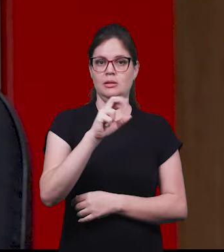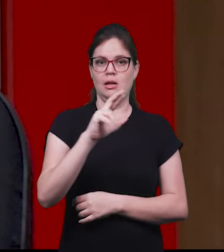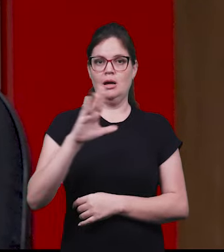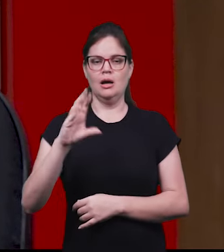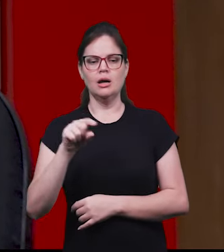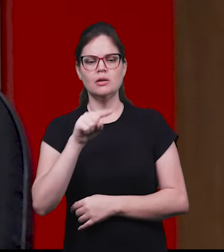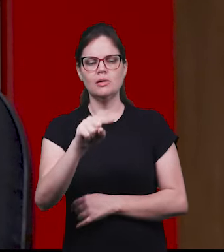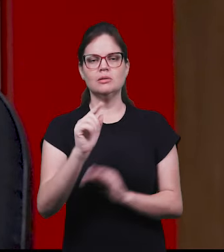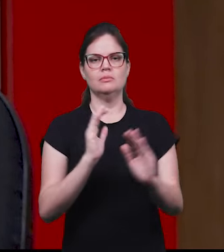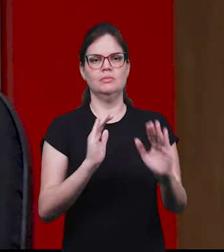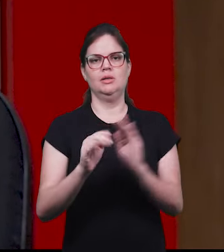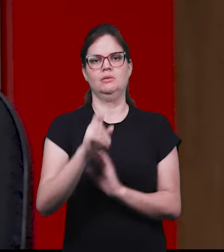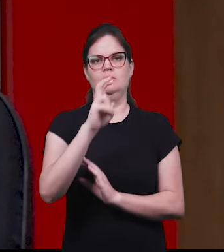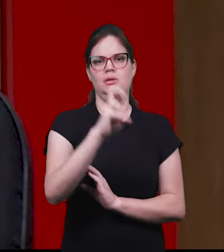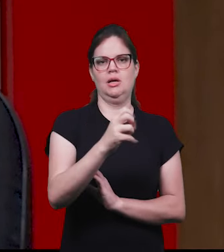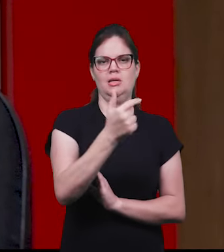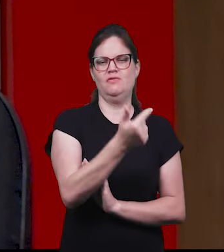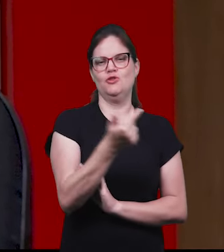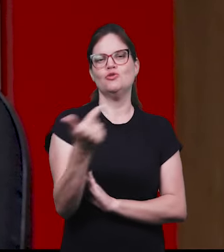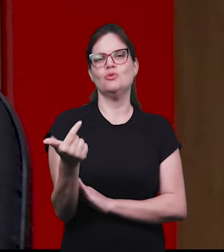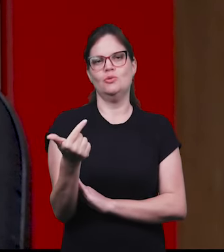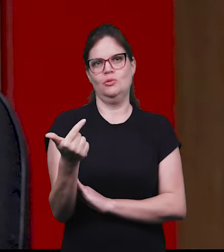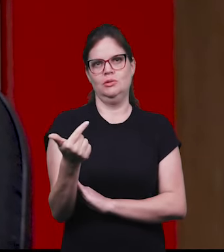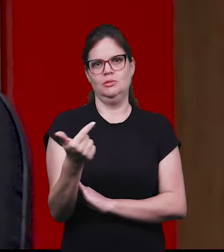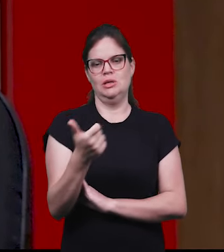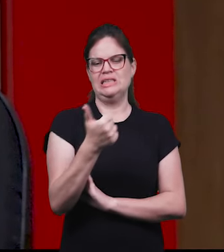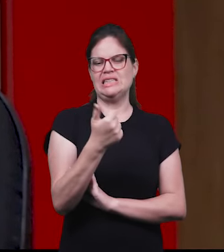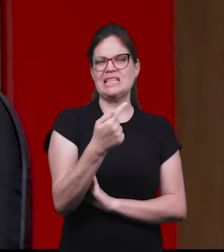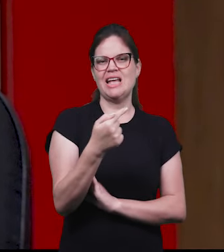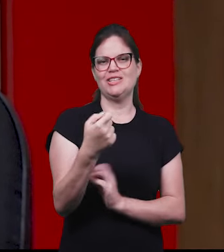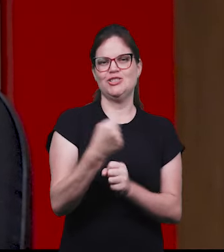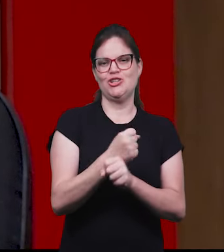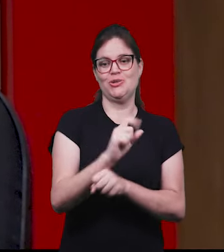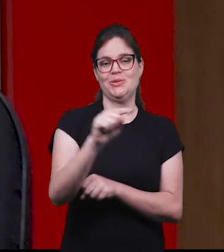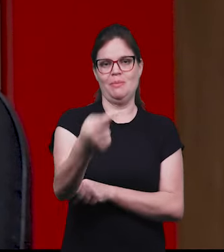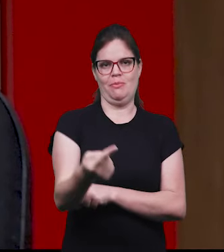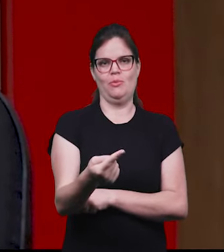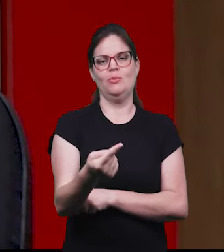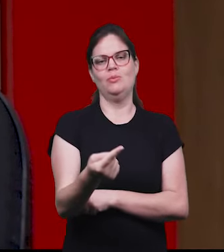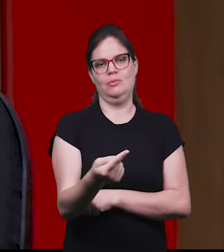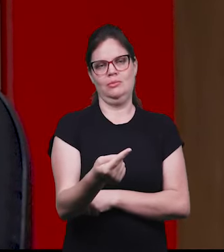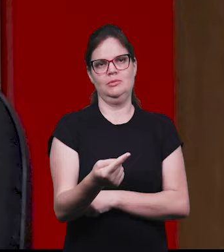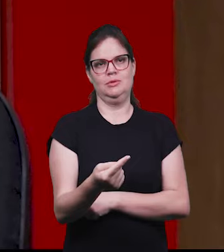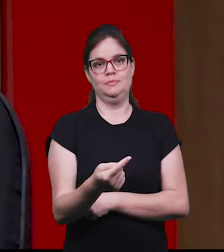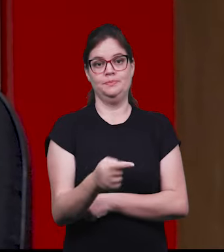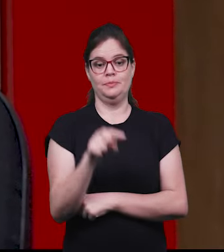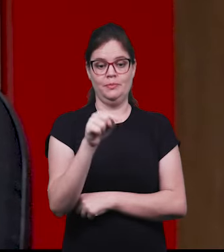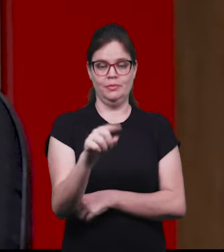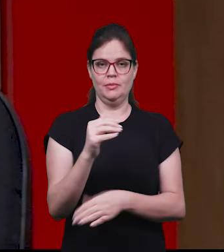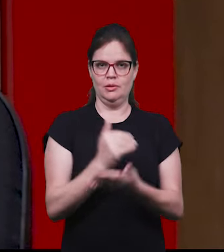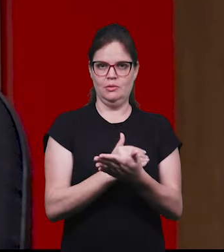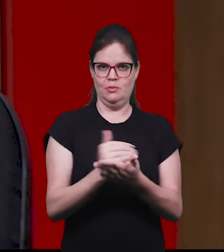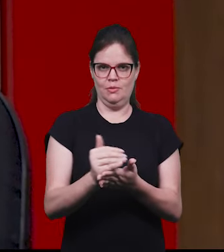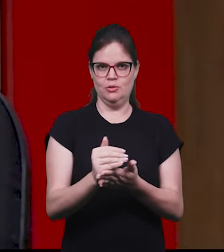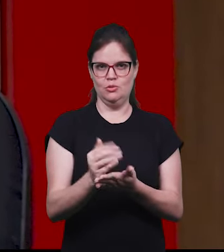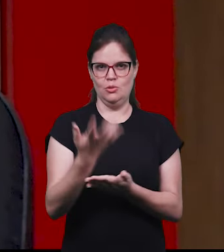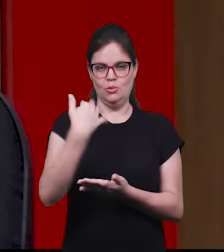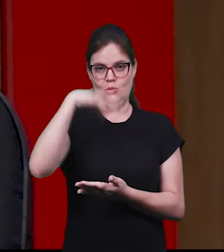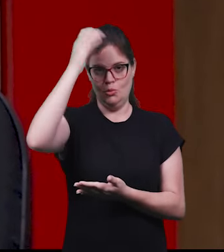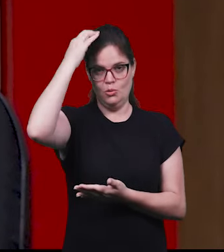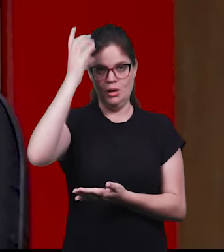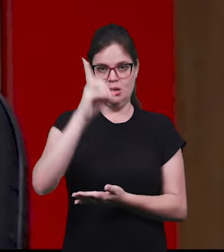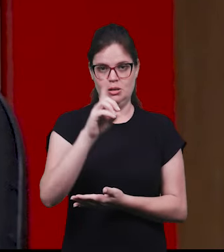já reinou em 522, ou seja, 17 anos depois. E quando Dario começou